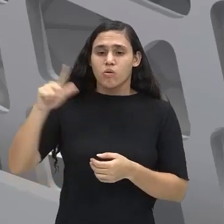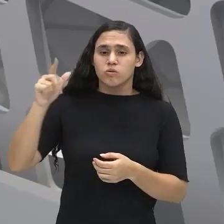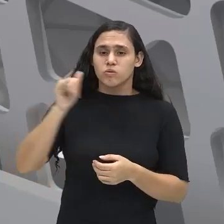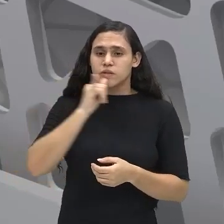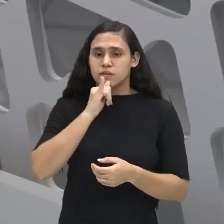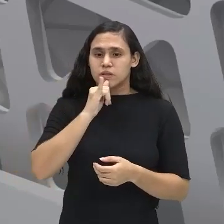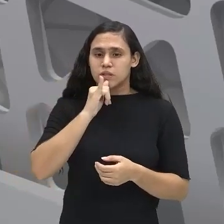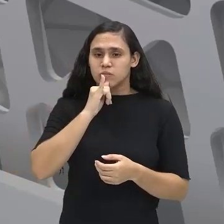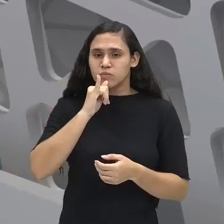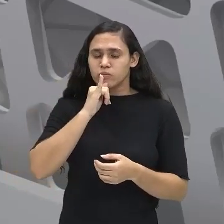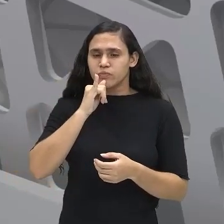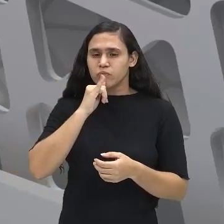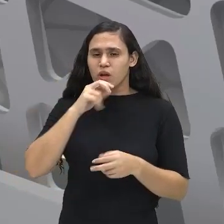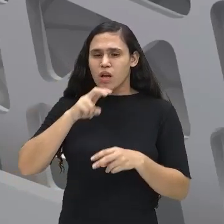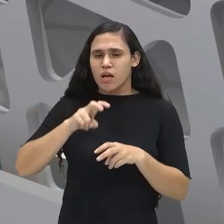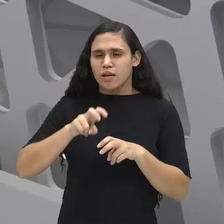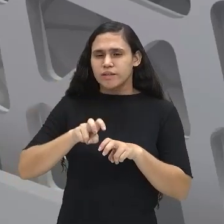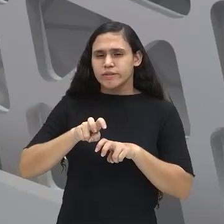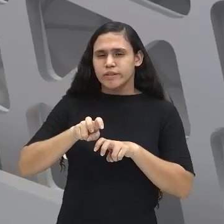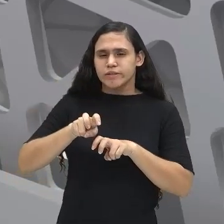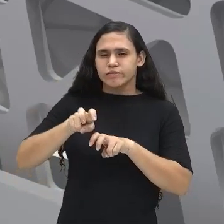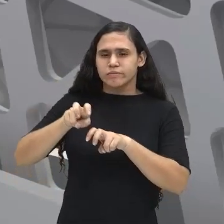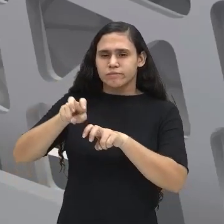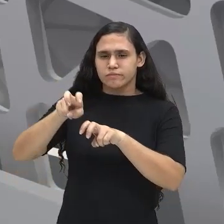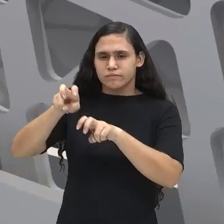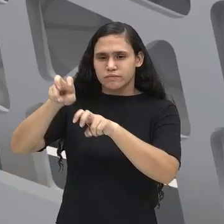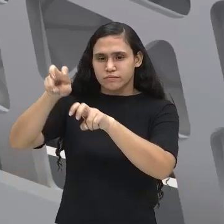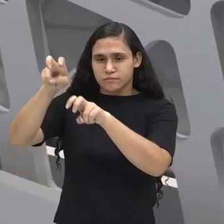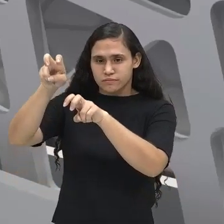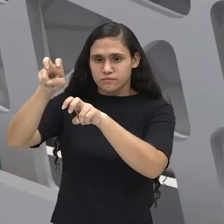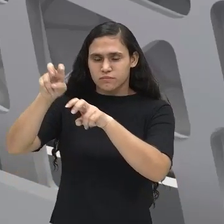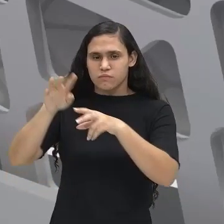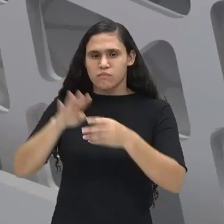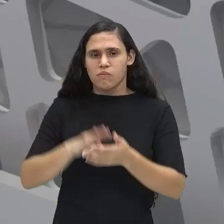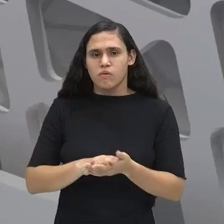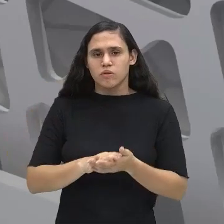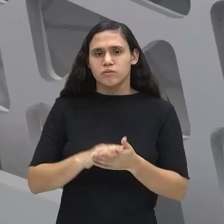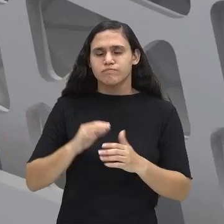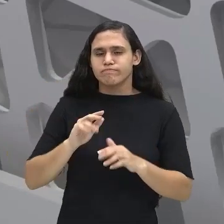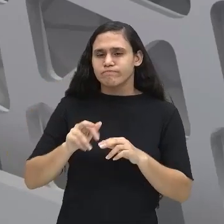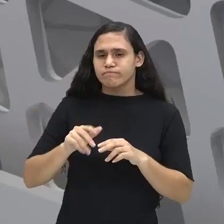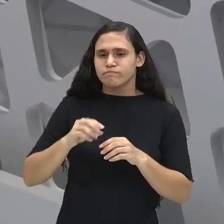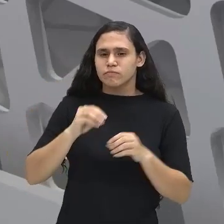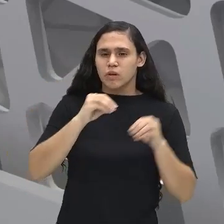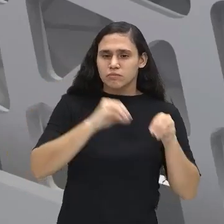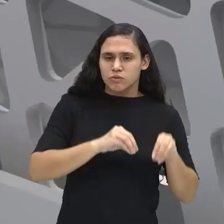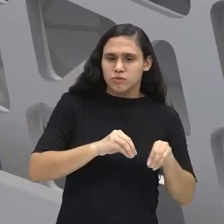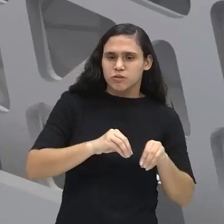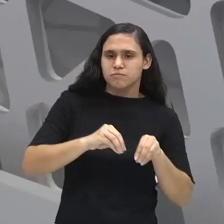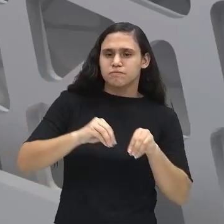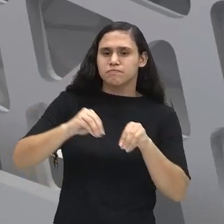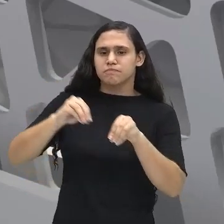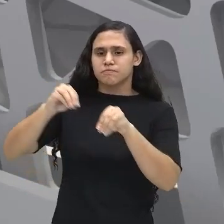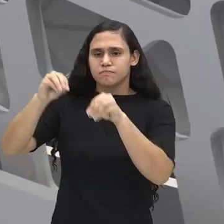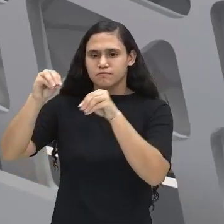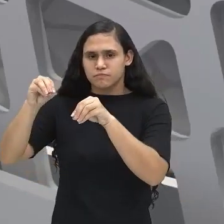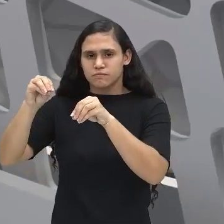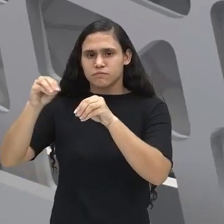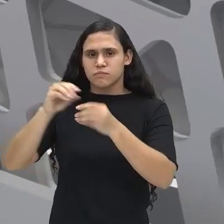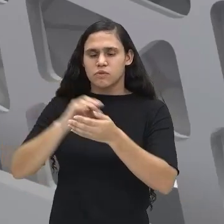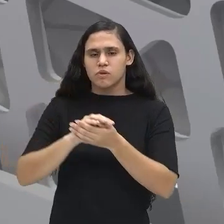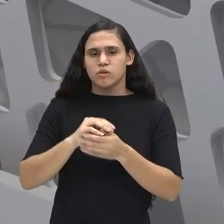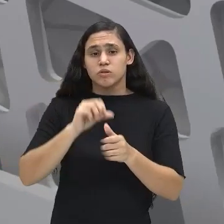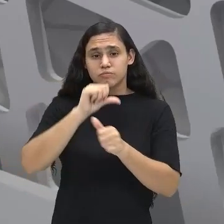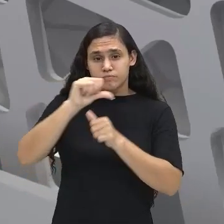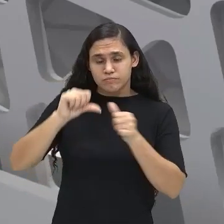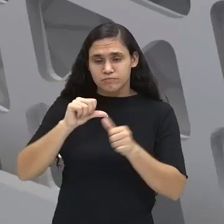Uma pessoa na escada rolante está sendo transladada de um ponto para o outro, né? E aí é um exemplo aí de translação,